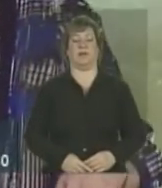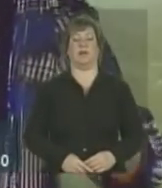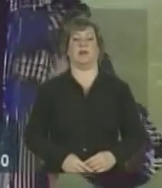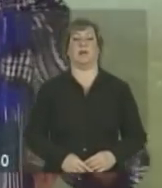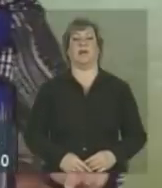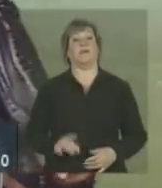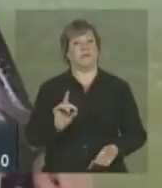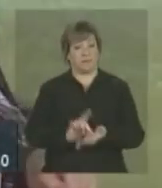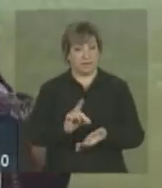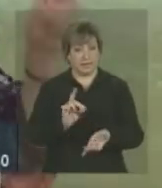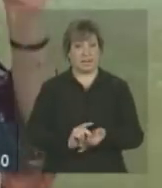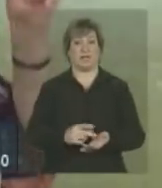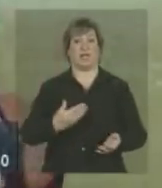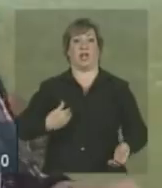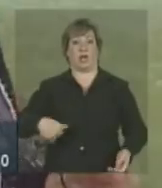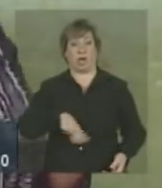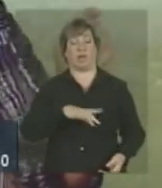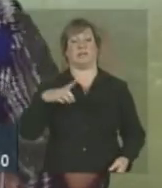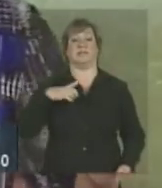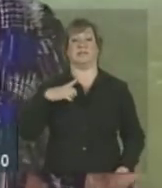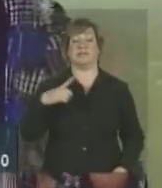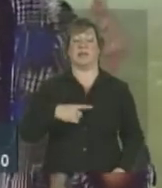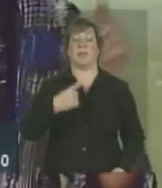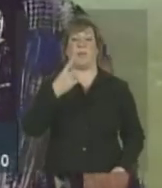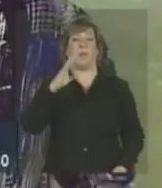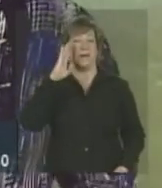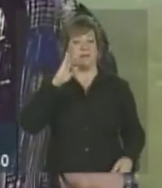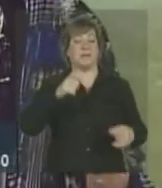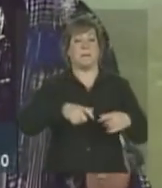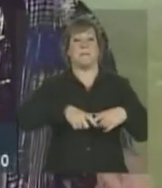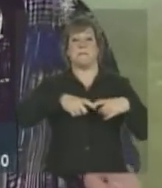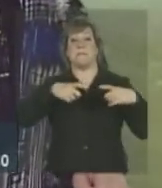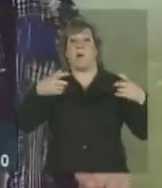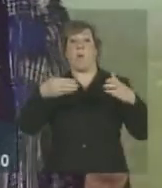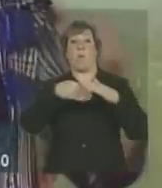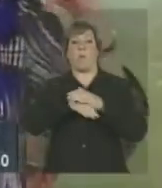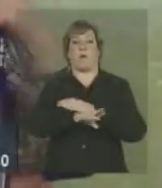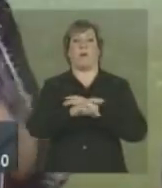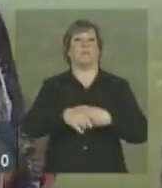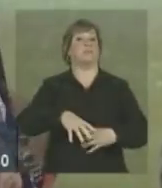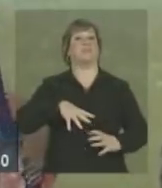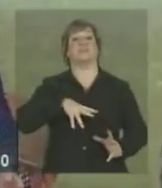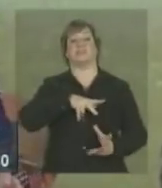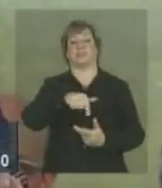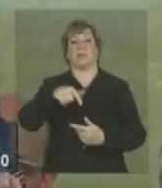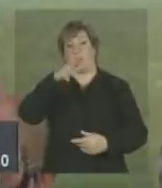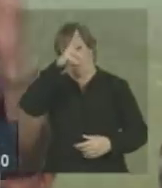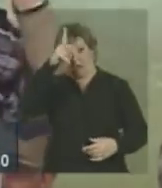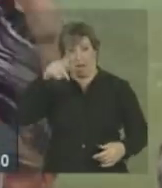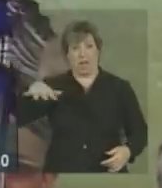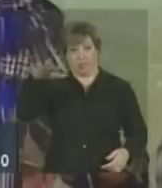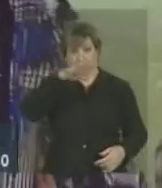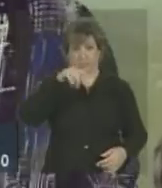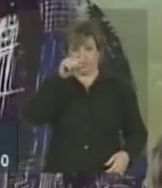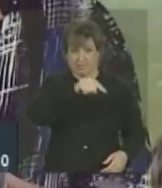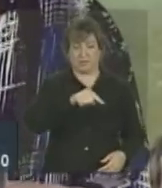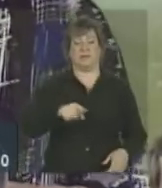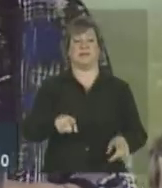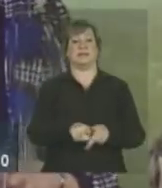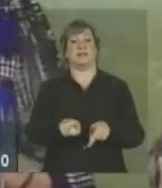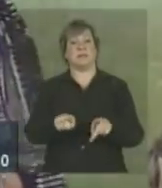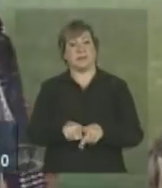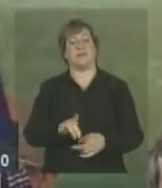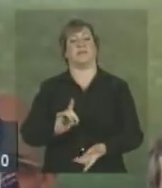verdade que nós temos uma das maiores reservas do mundo lá no Amazonas, mas também é